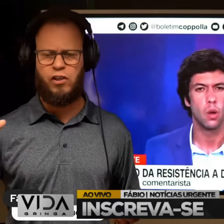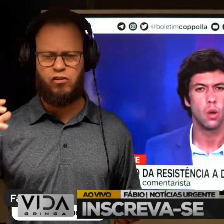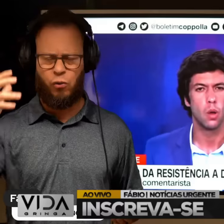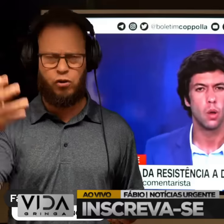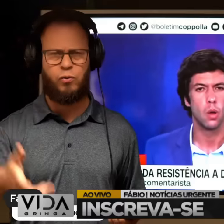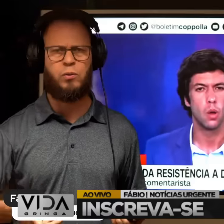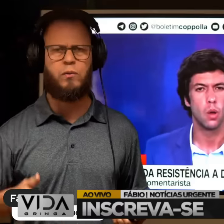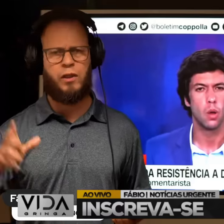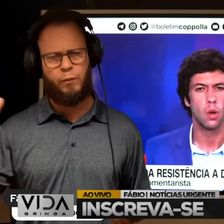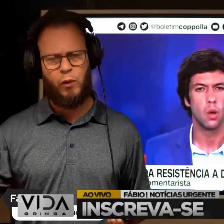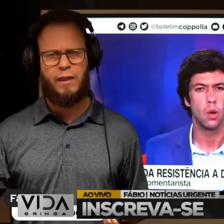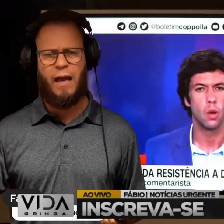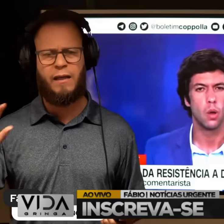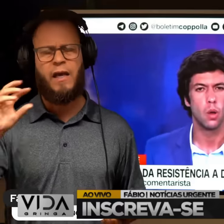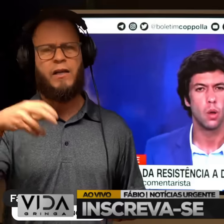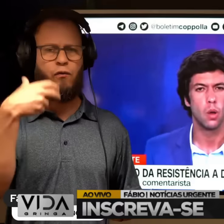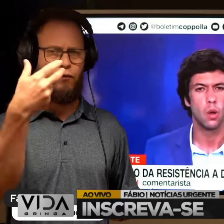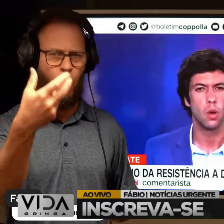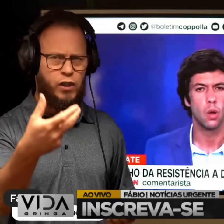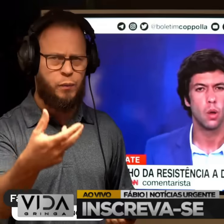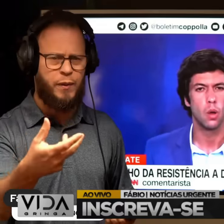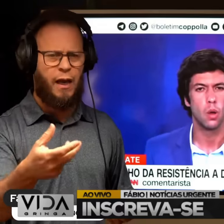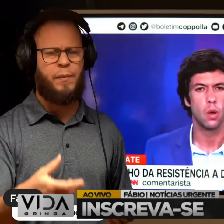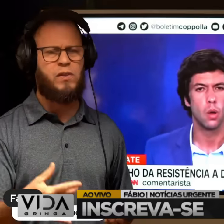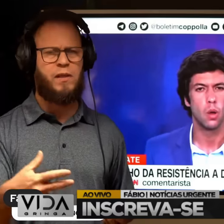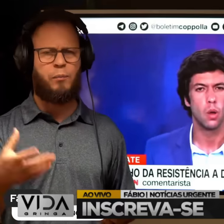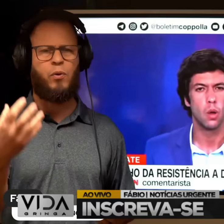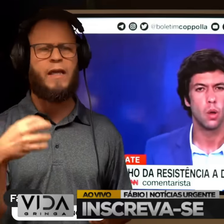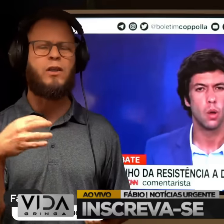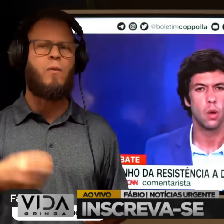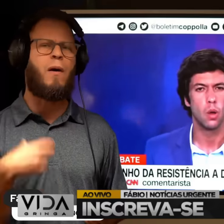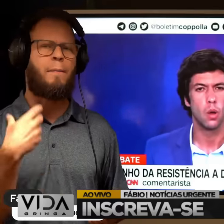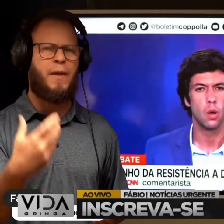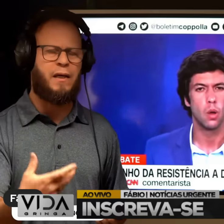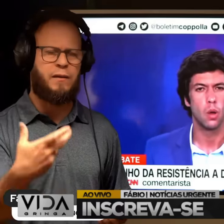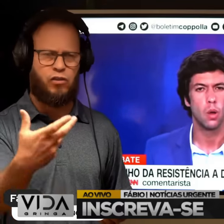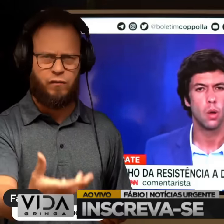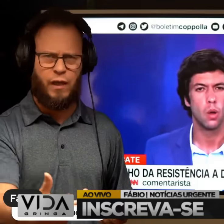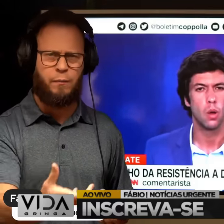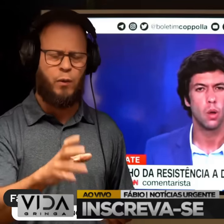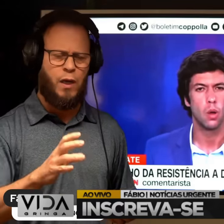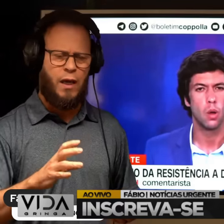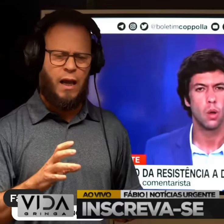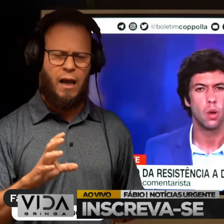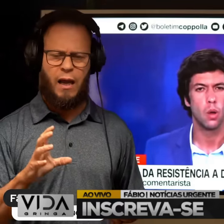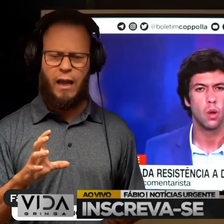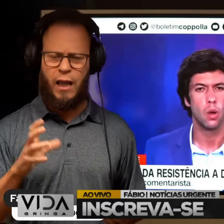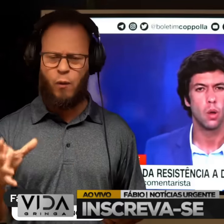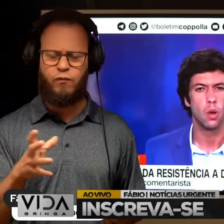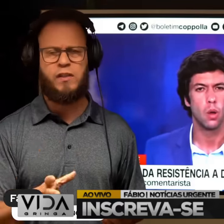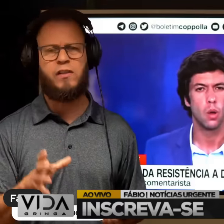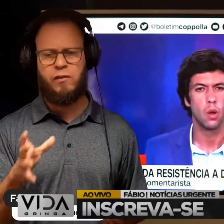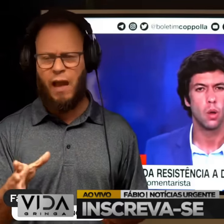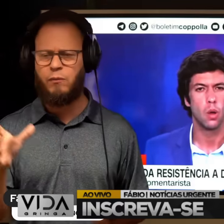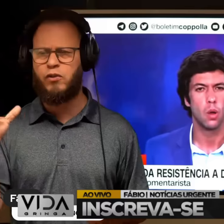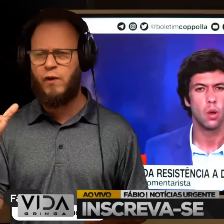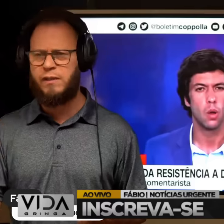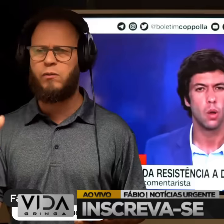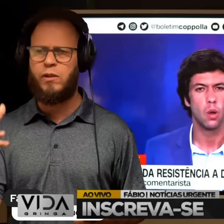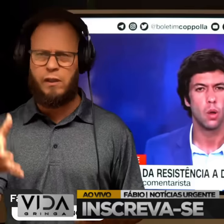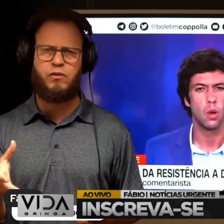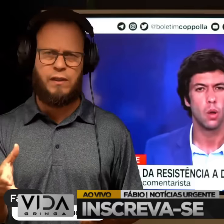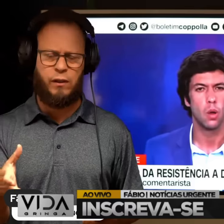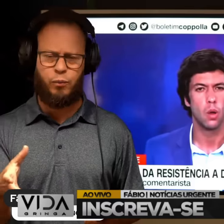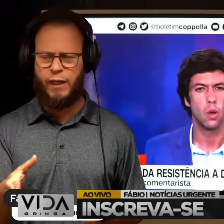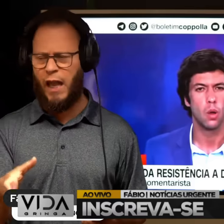que a gente continua lutando para um milagre. E eu vou explicar para você por que não é uma perda de tempo eu e você estarmos fazendo o